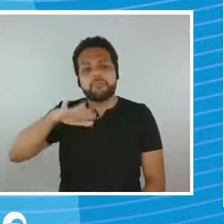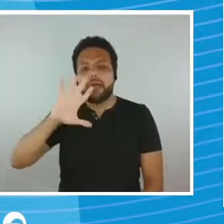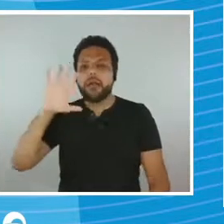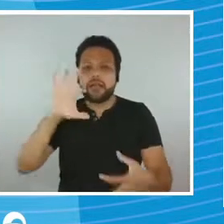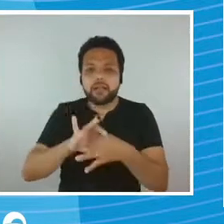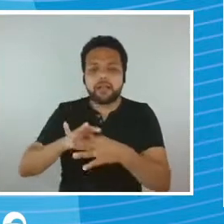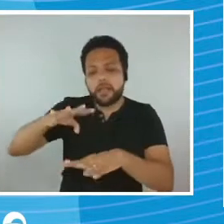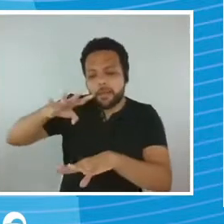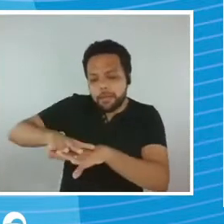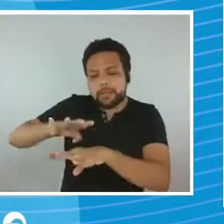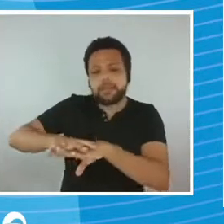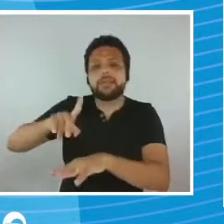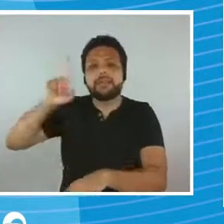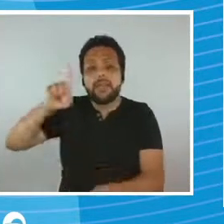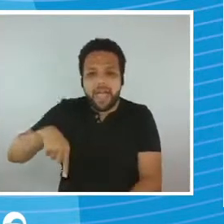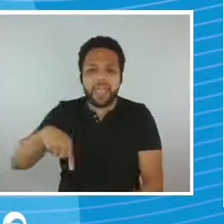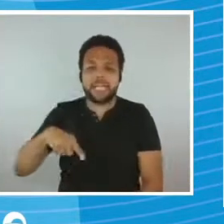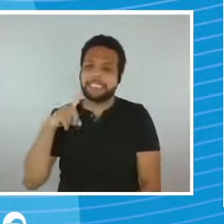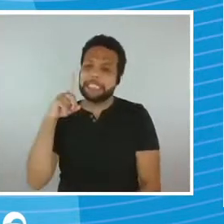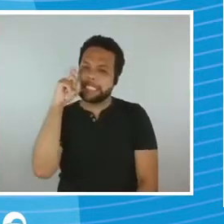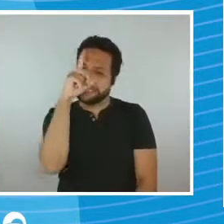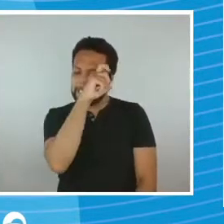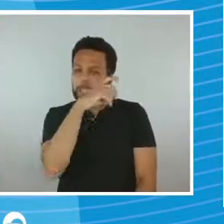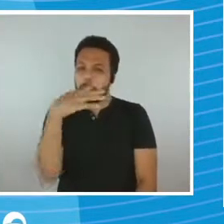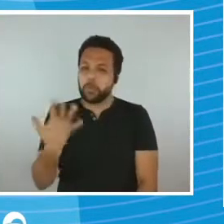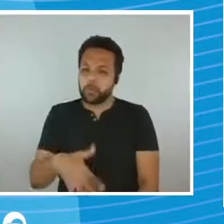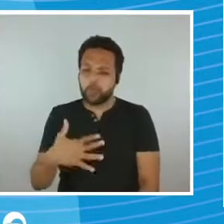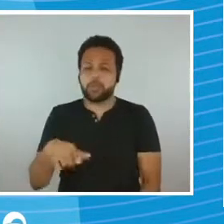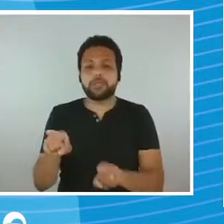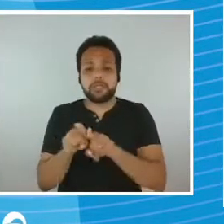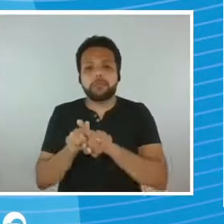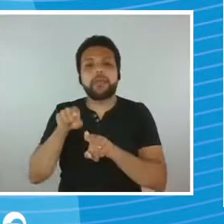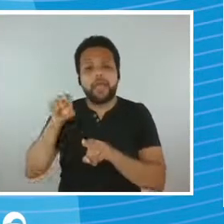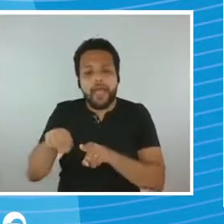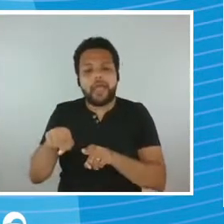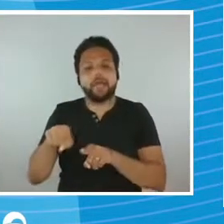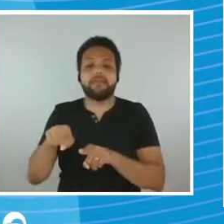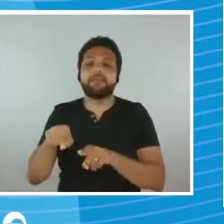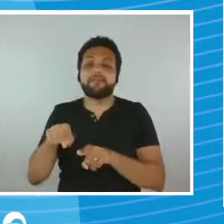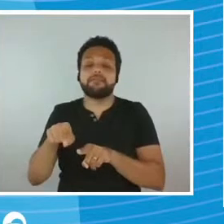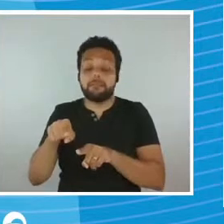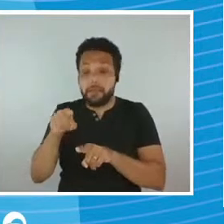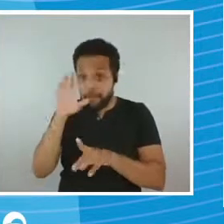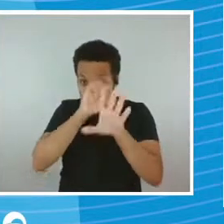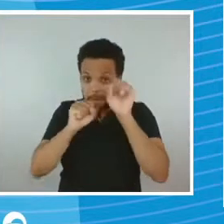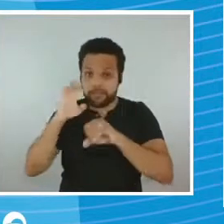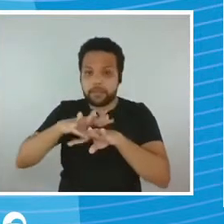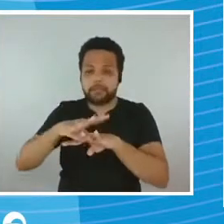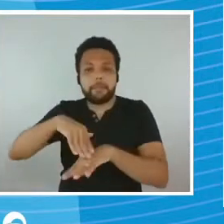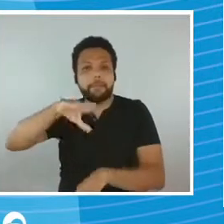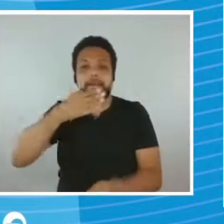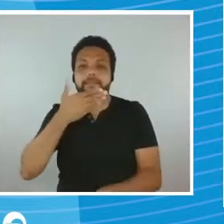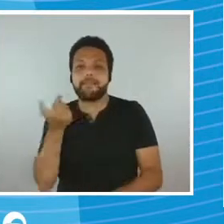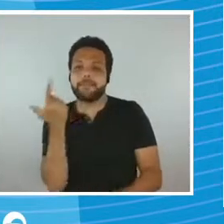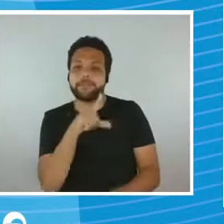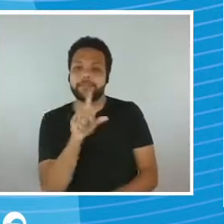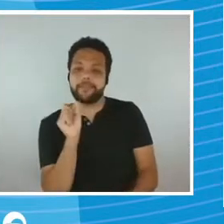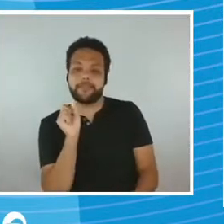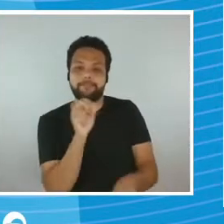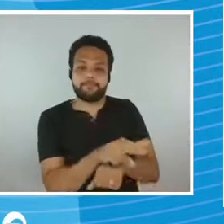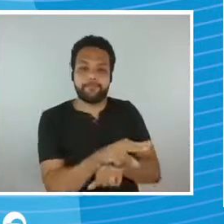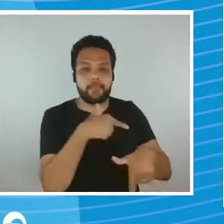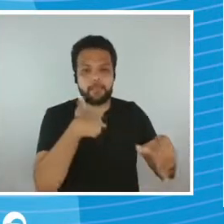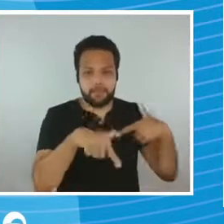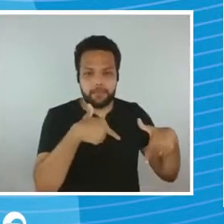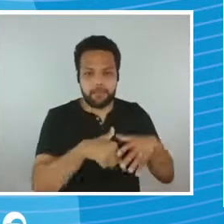matemática é um gargalo imenso e é também um passaporte para o mundo do trabalho, para tudo isso que foi colocado antes. Então, esses dados se referem ao